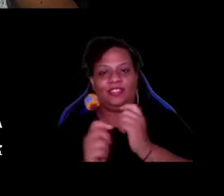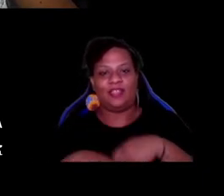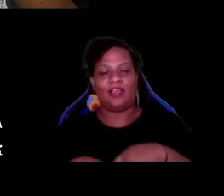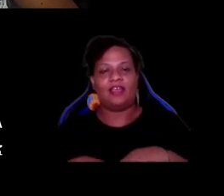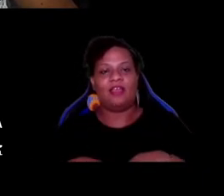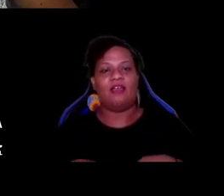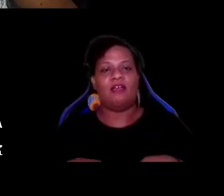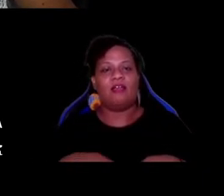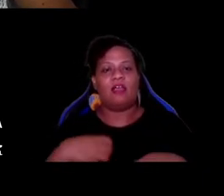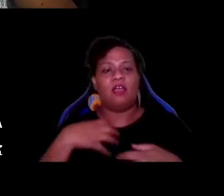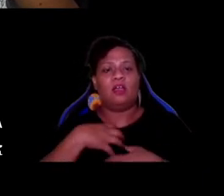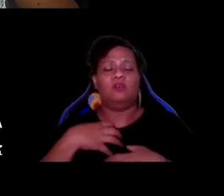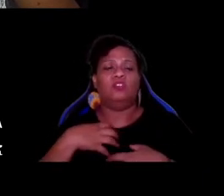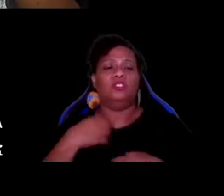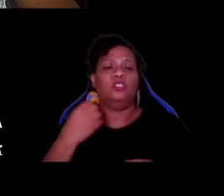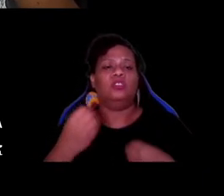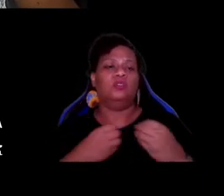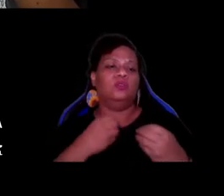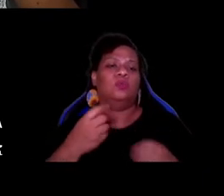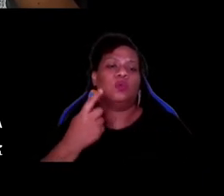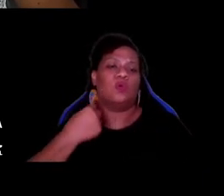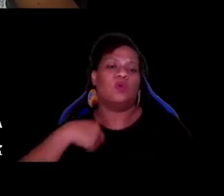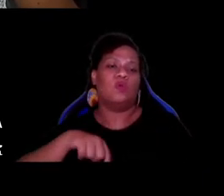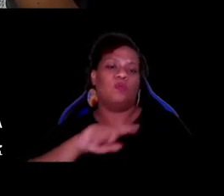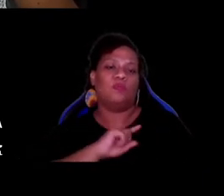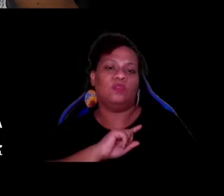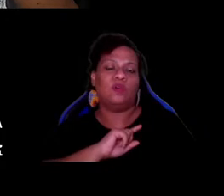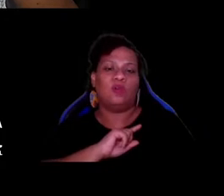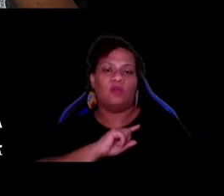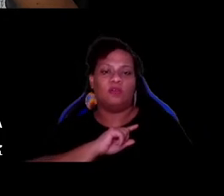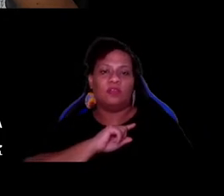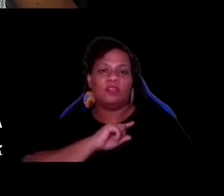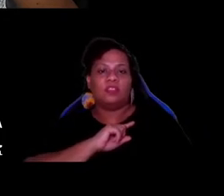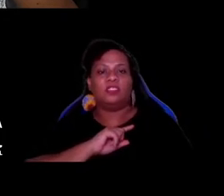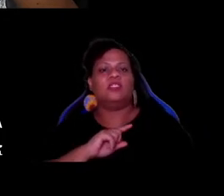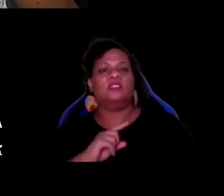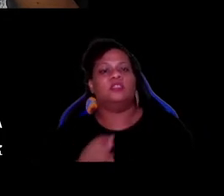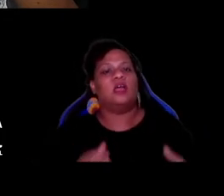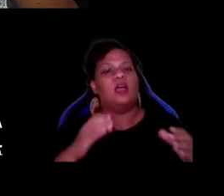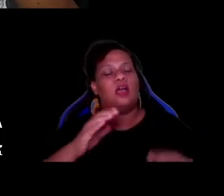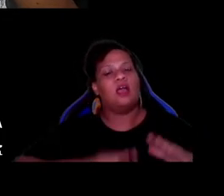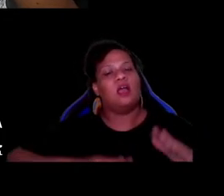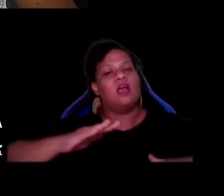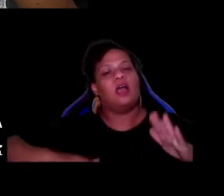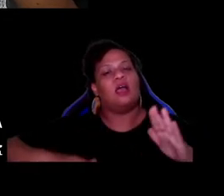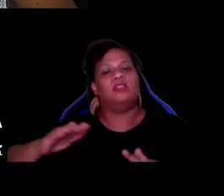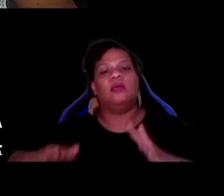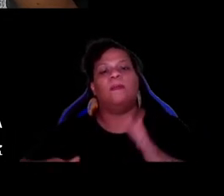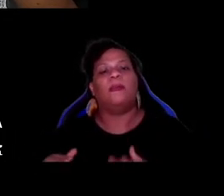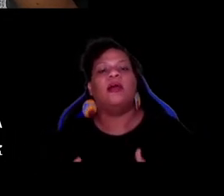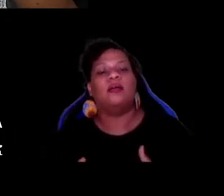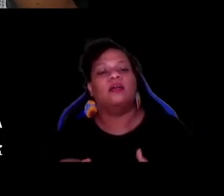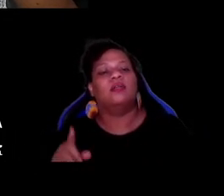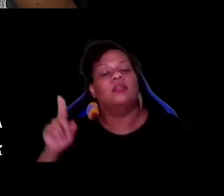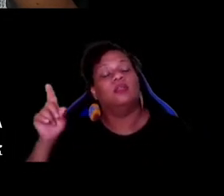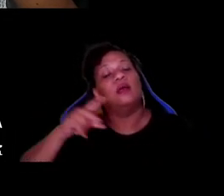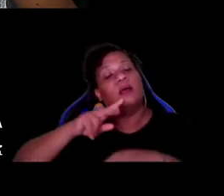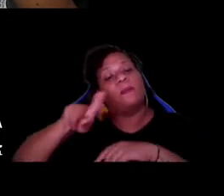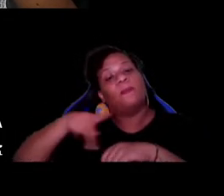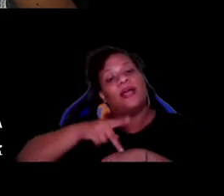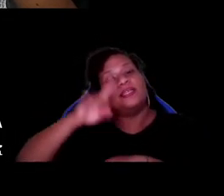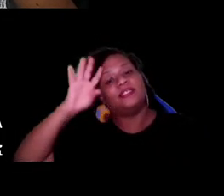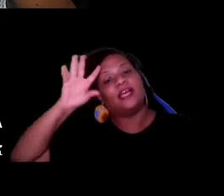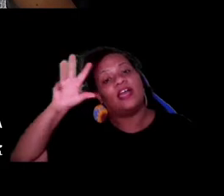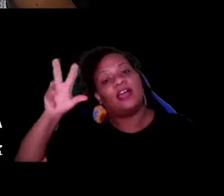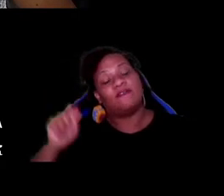a maneira como nós tocamos, por exemplo, nos atabaques, né? Na Angola também, né?